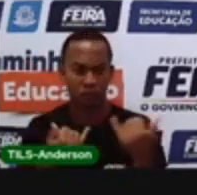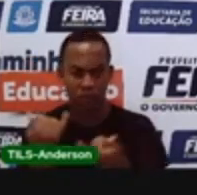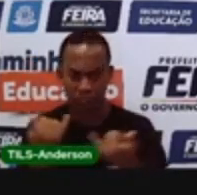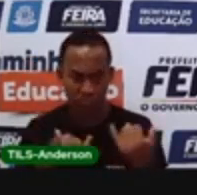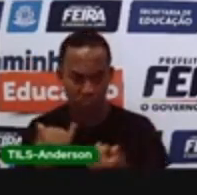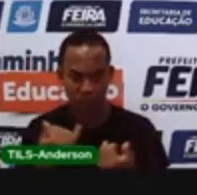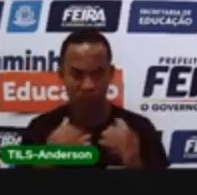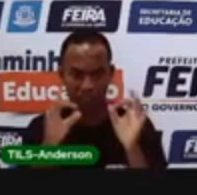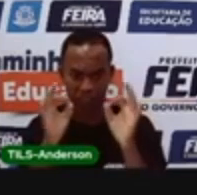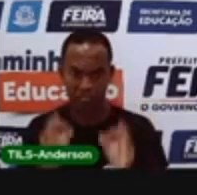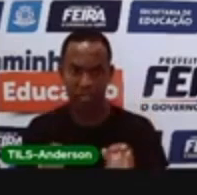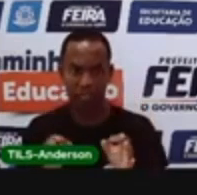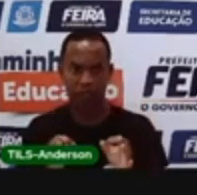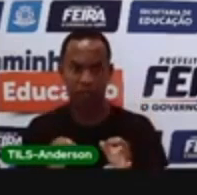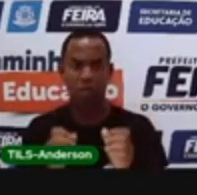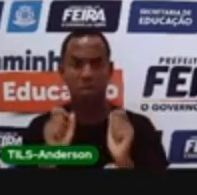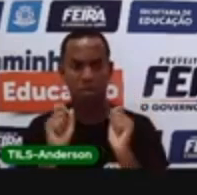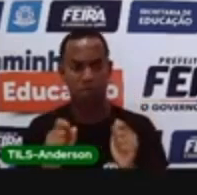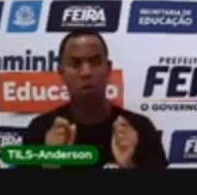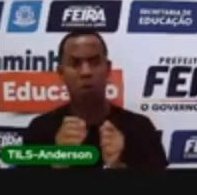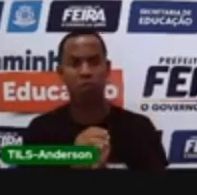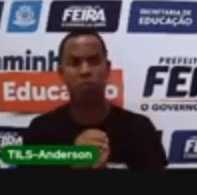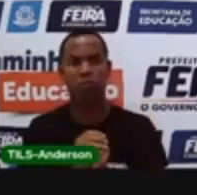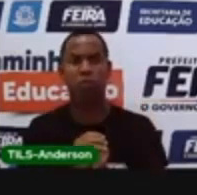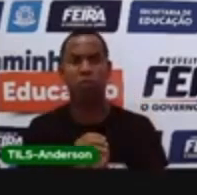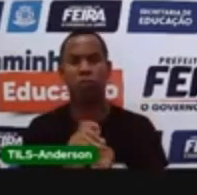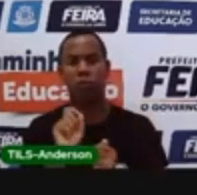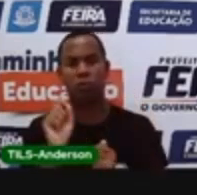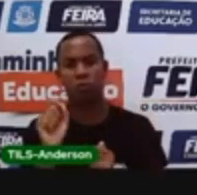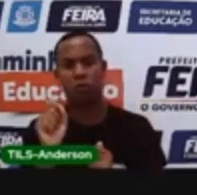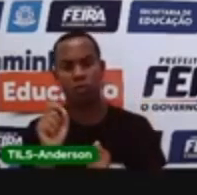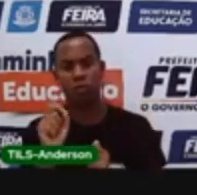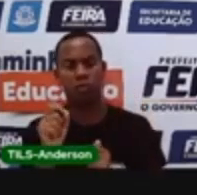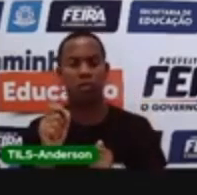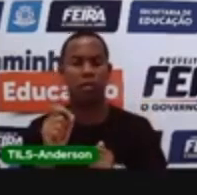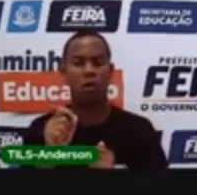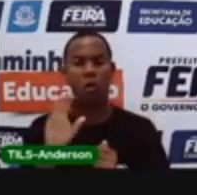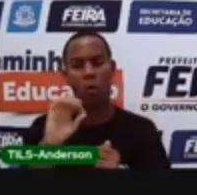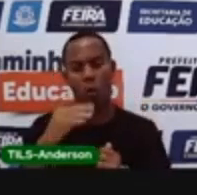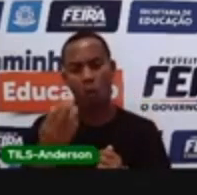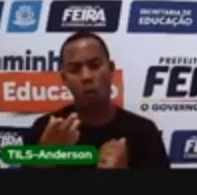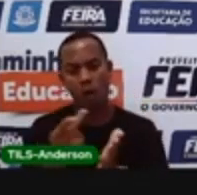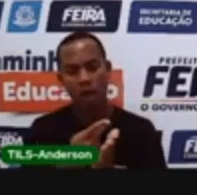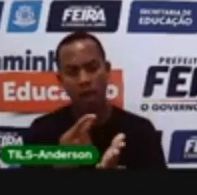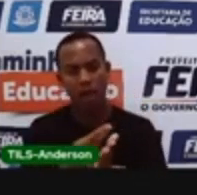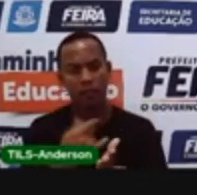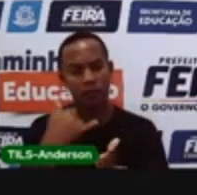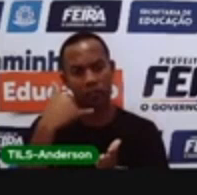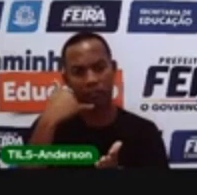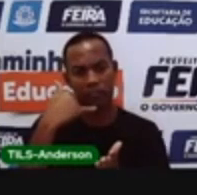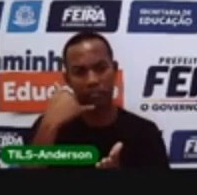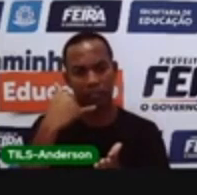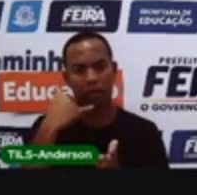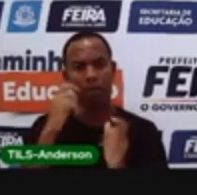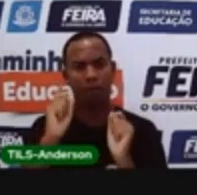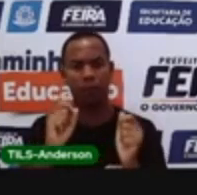está errada, né? Você pode o quê? Questionar onde, perguntar o que está acontecendo na Coelba.